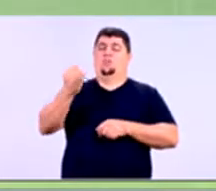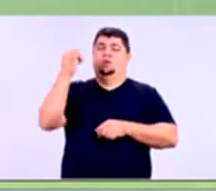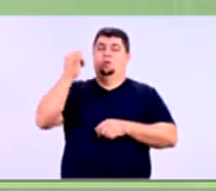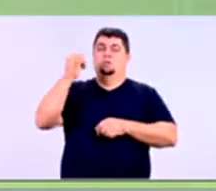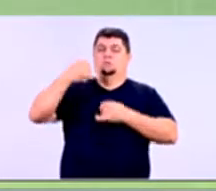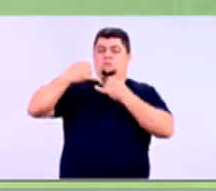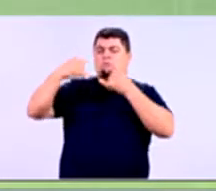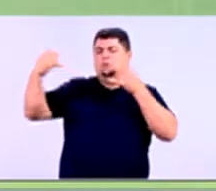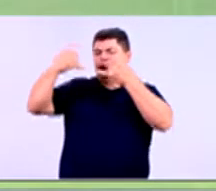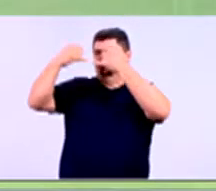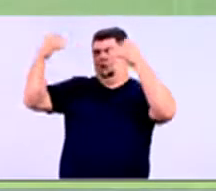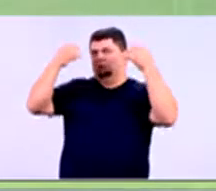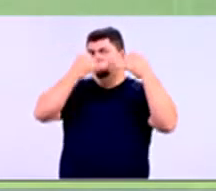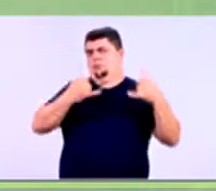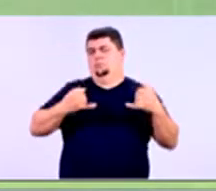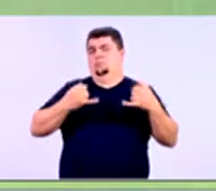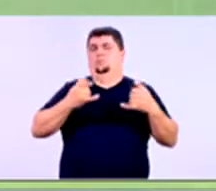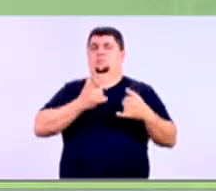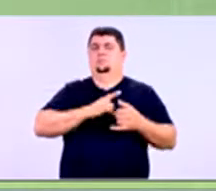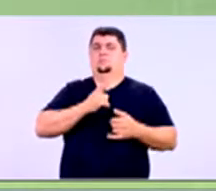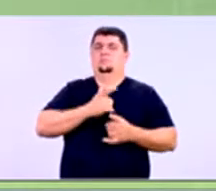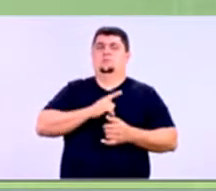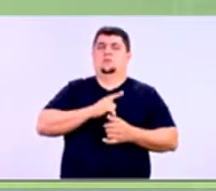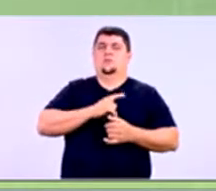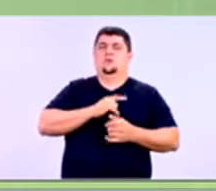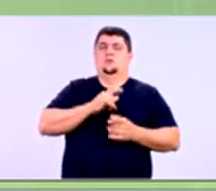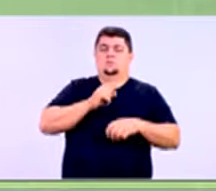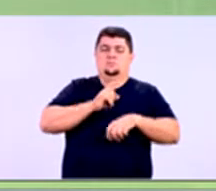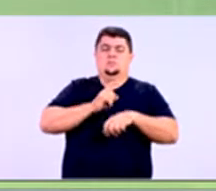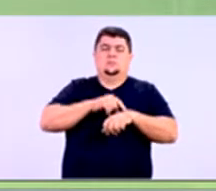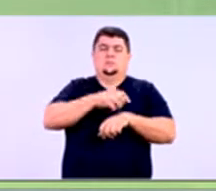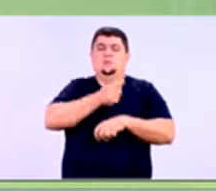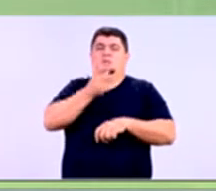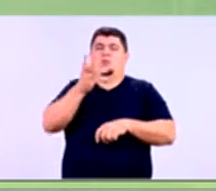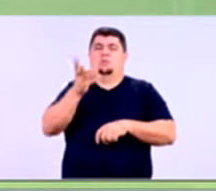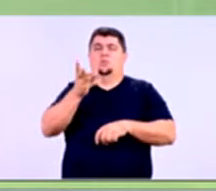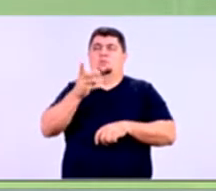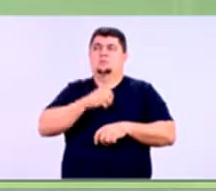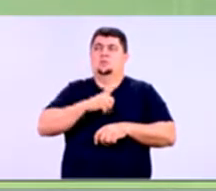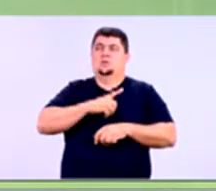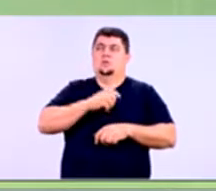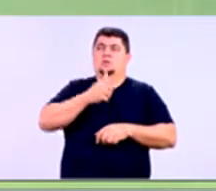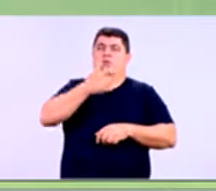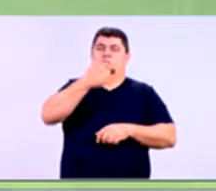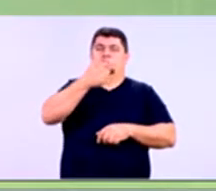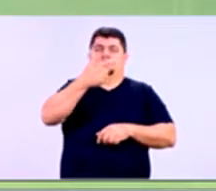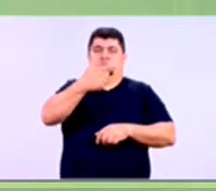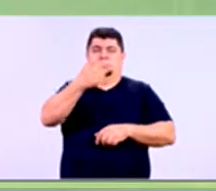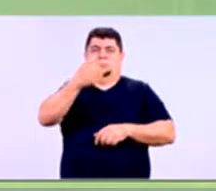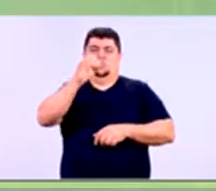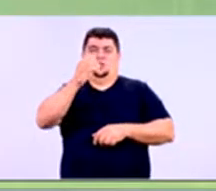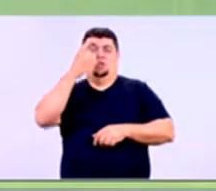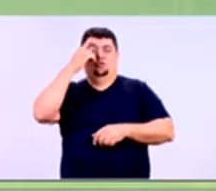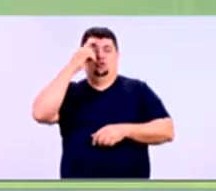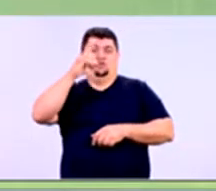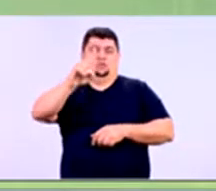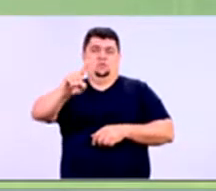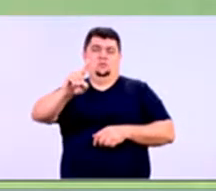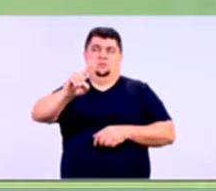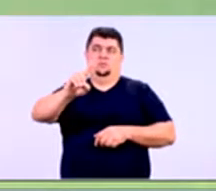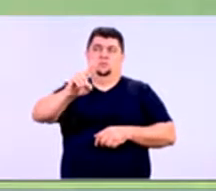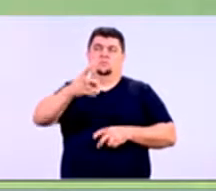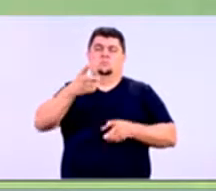problema. Com um período de 270 dias. E aí você